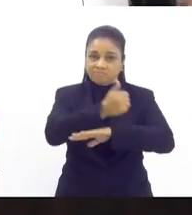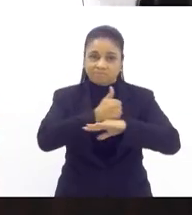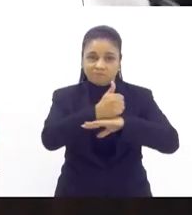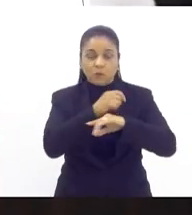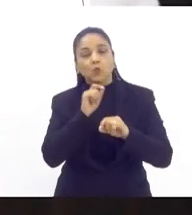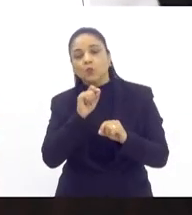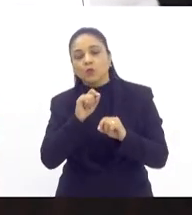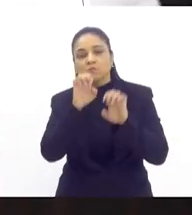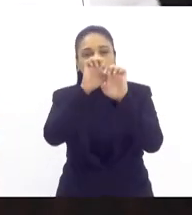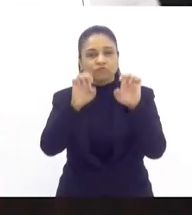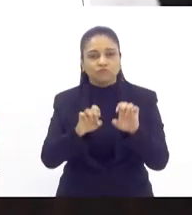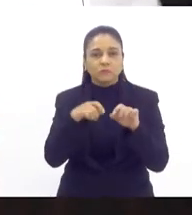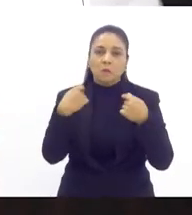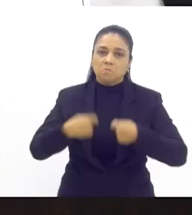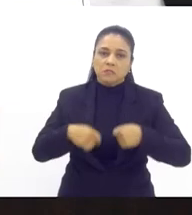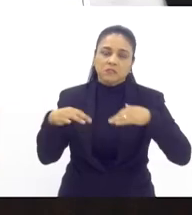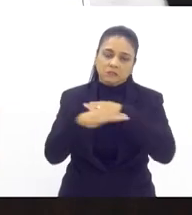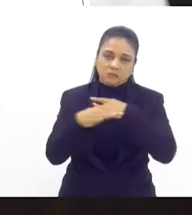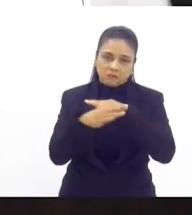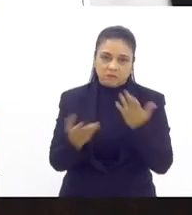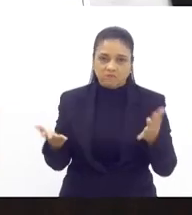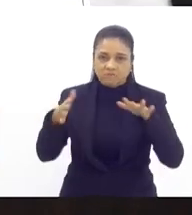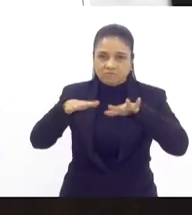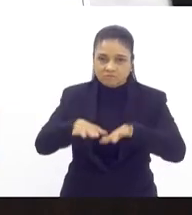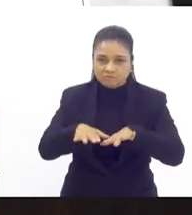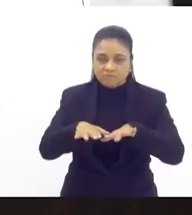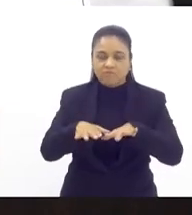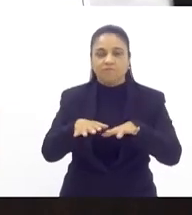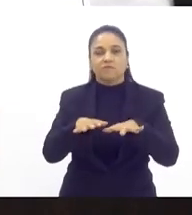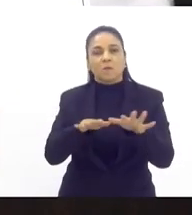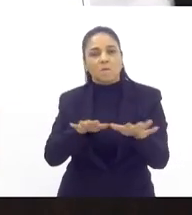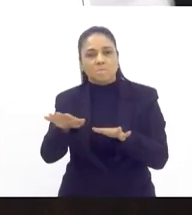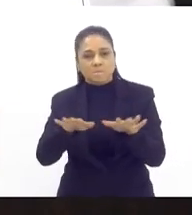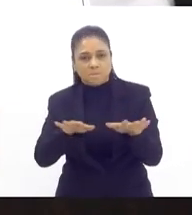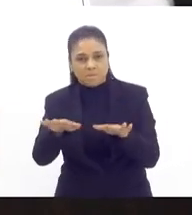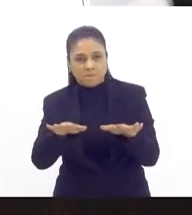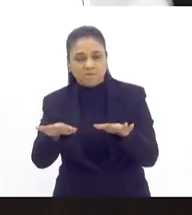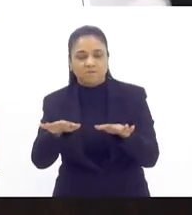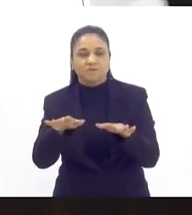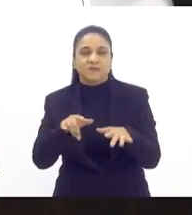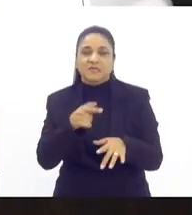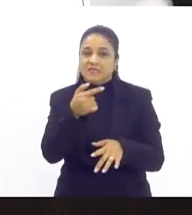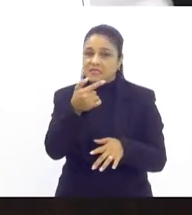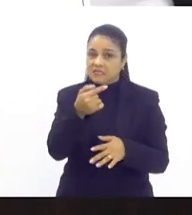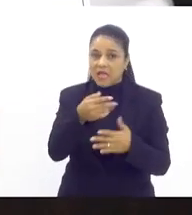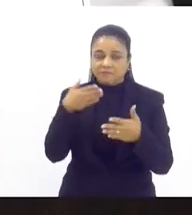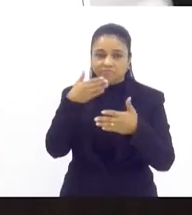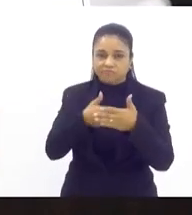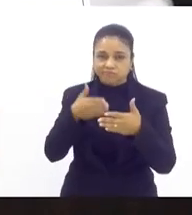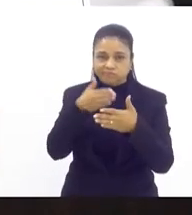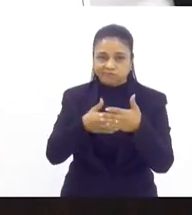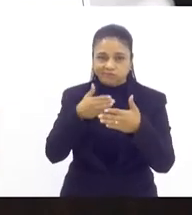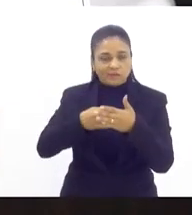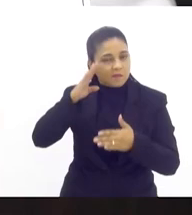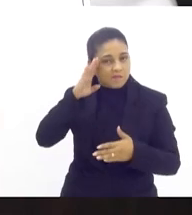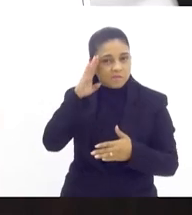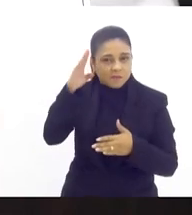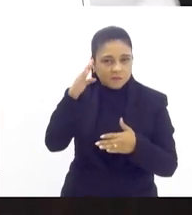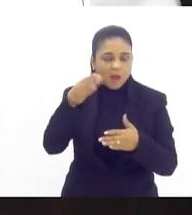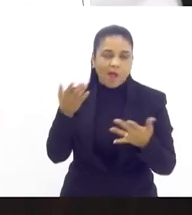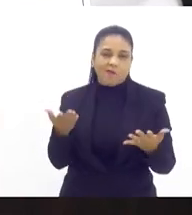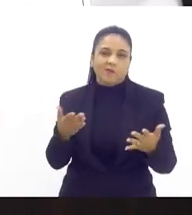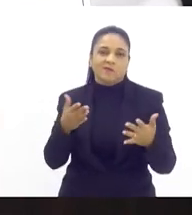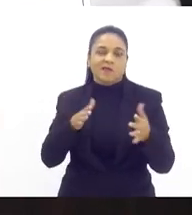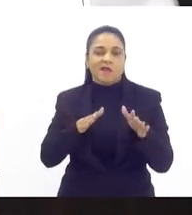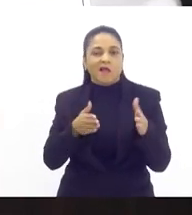construção de uma cidade mais inclusiva mais acessível rompendo as sete Barreiras principais da